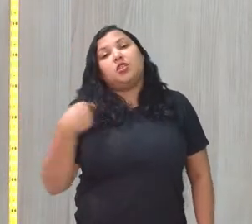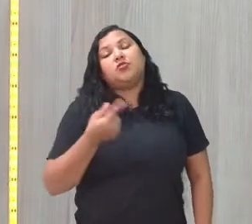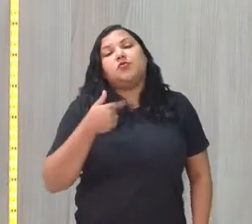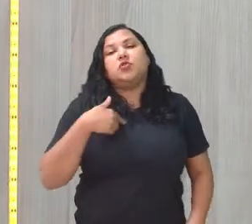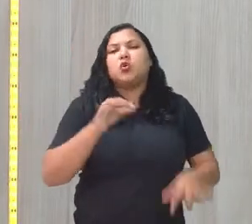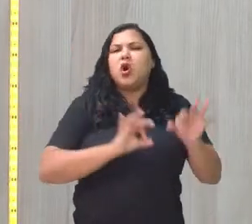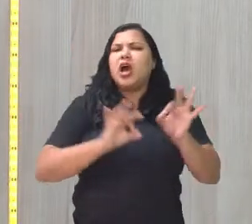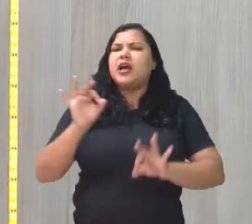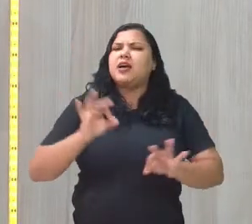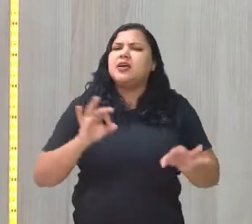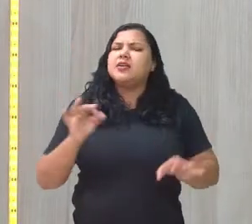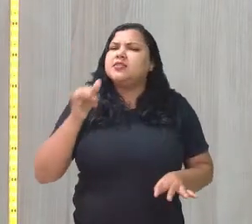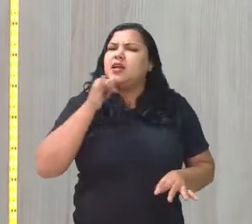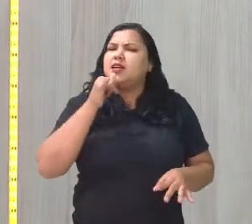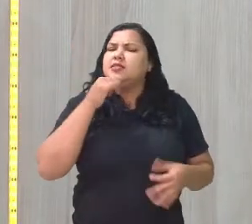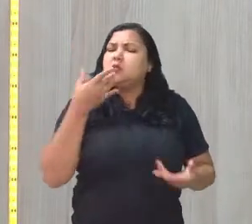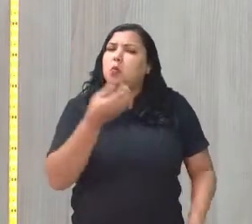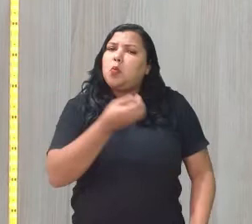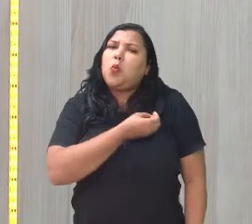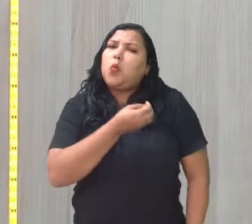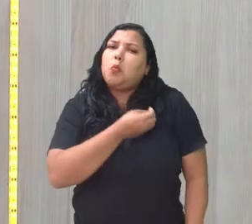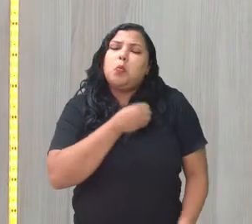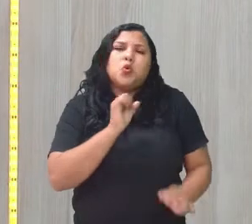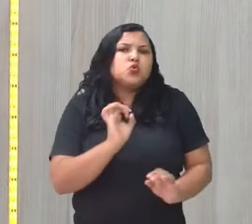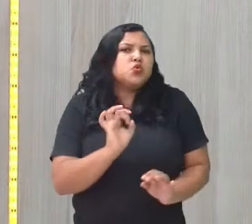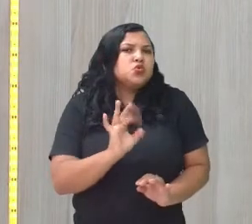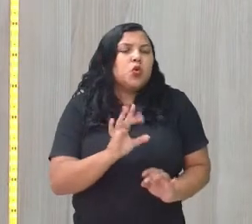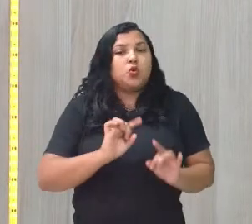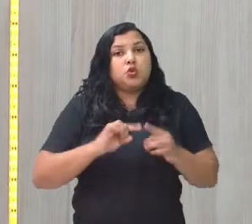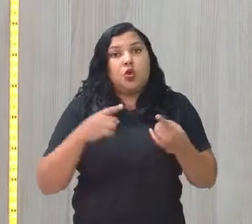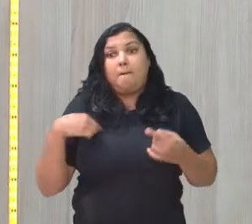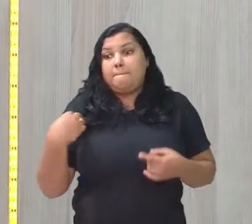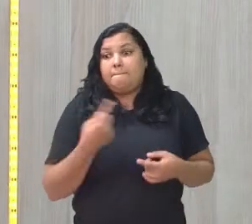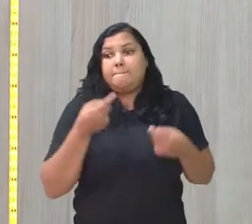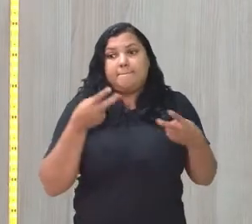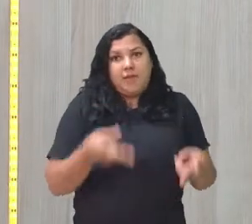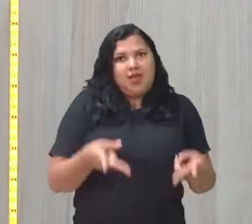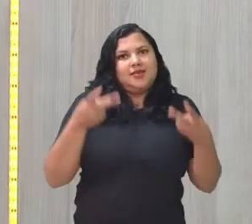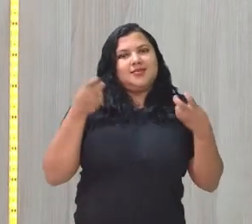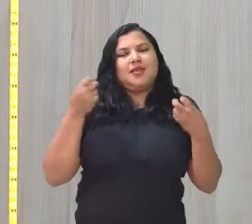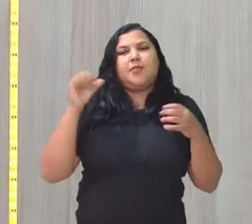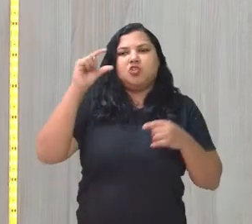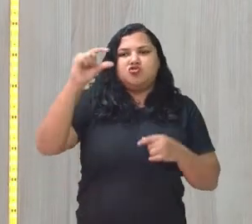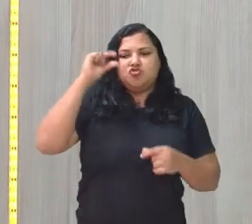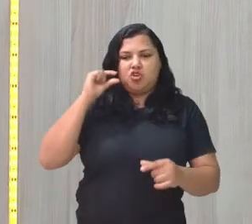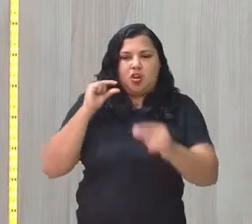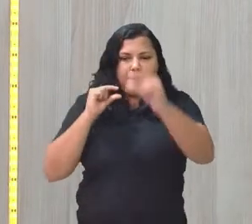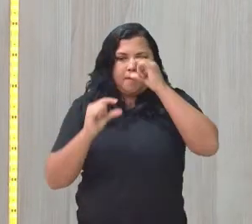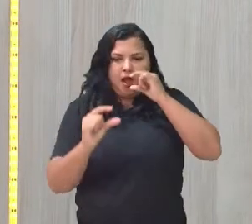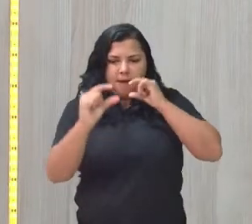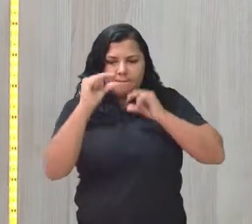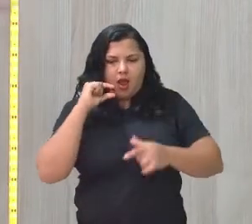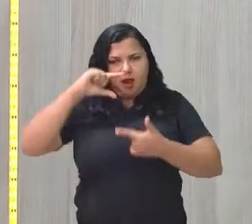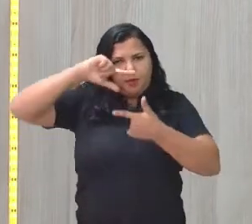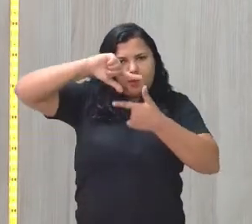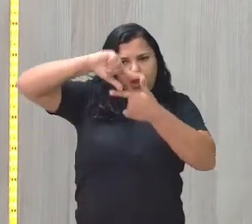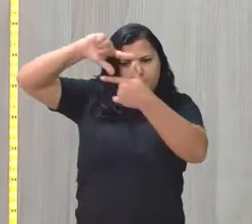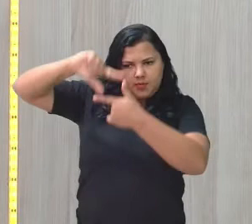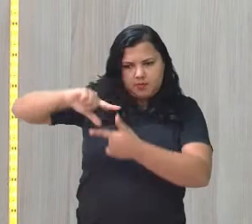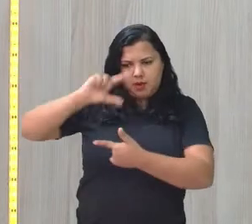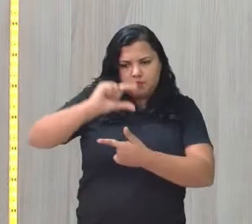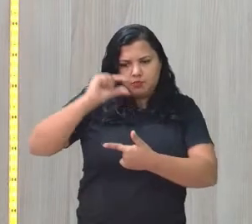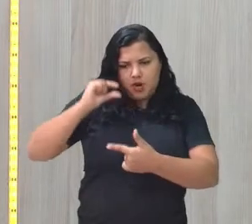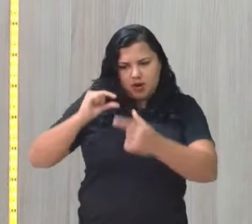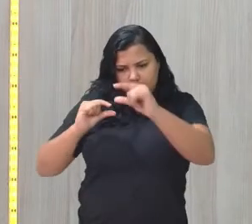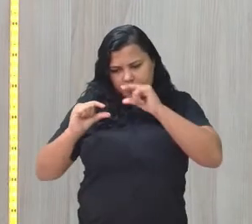ali, só olhar para os números puros, né? Mas não, a gente está vendo ali, ó, retirando cada porçãozinha